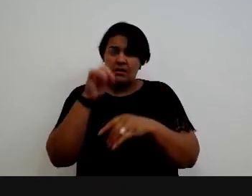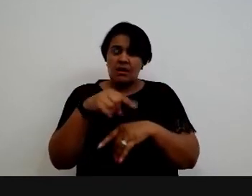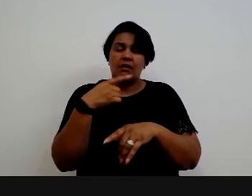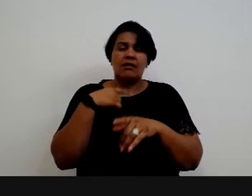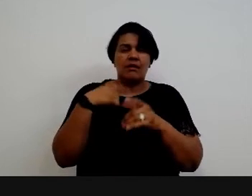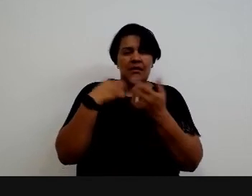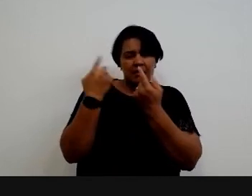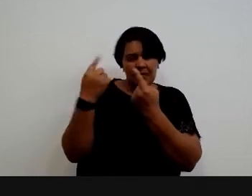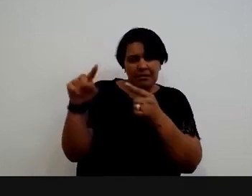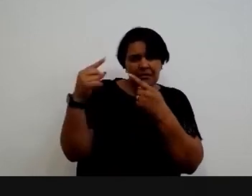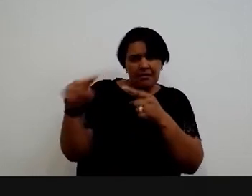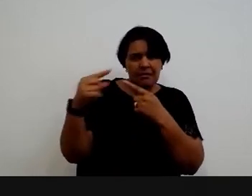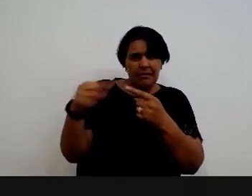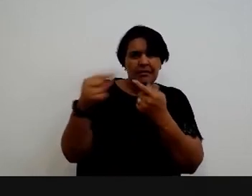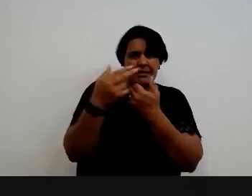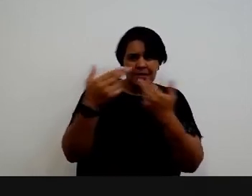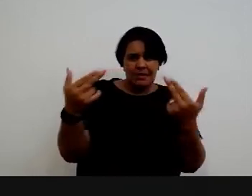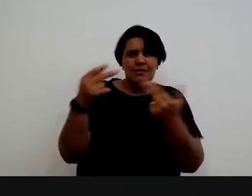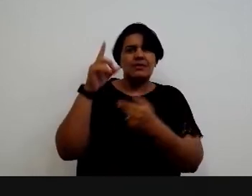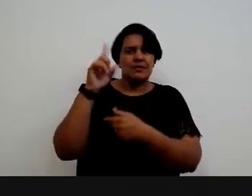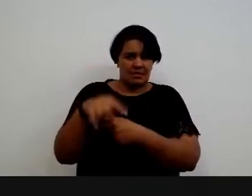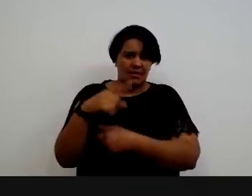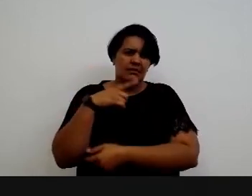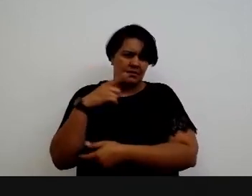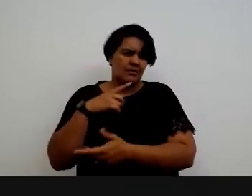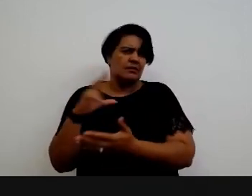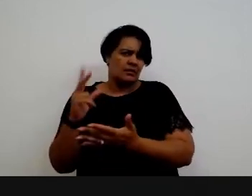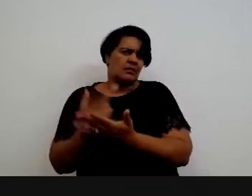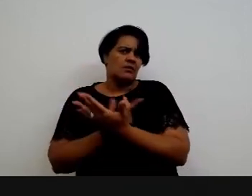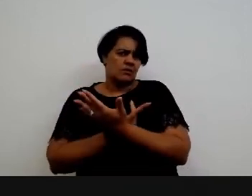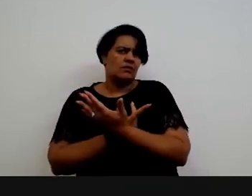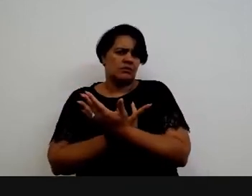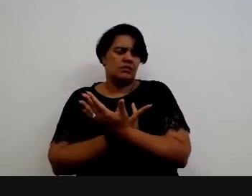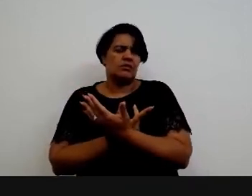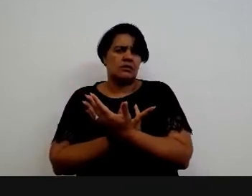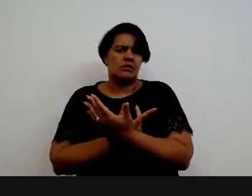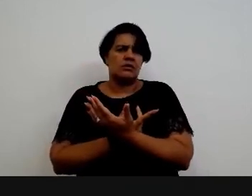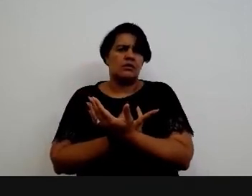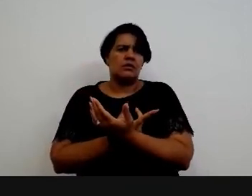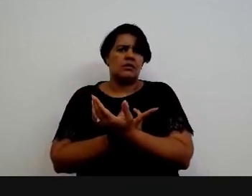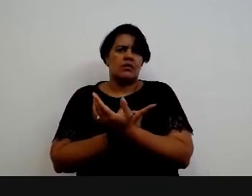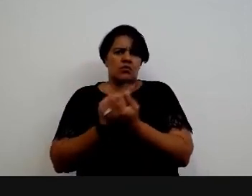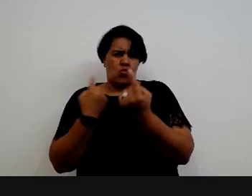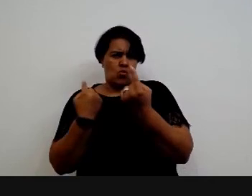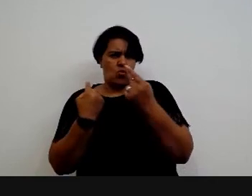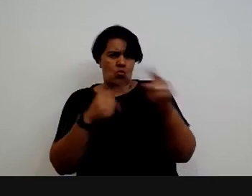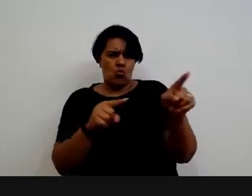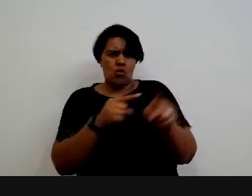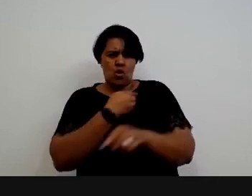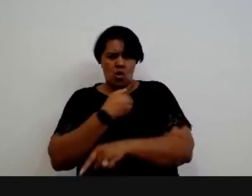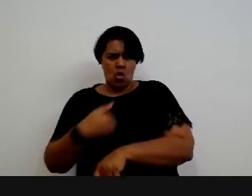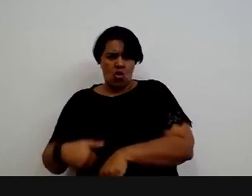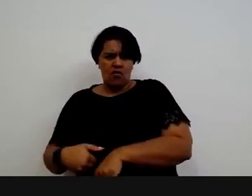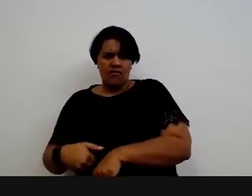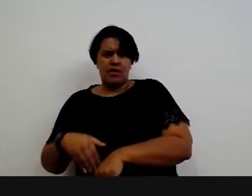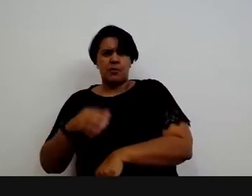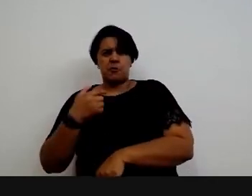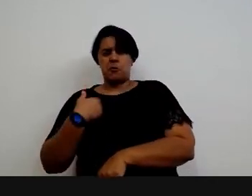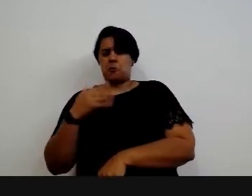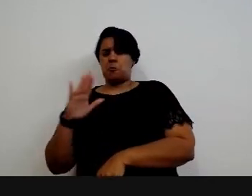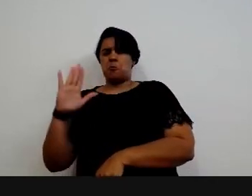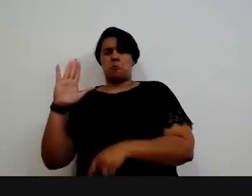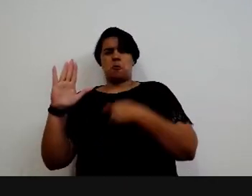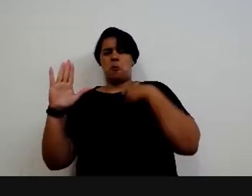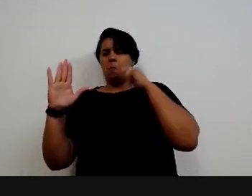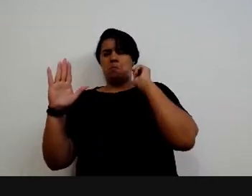críticas que são feitas. Parte expressiva das críticas que são feitas ao Estado e aos governos é: eu